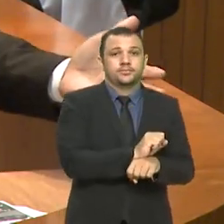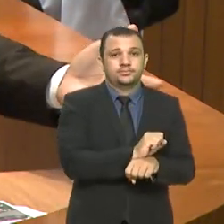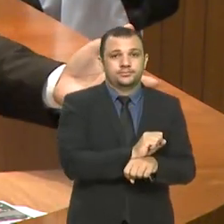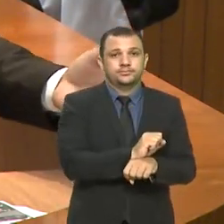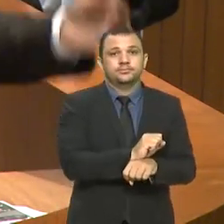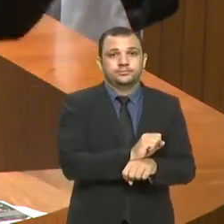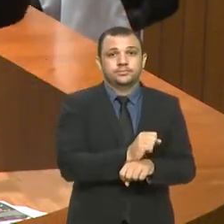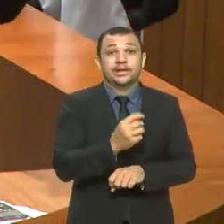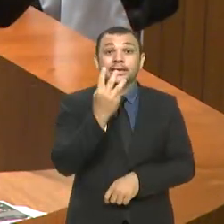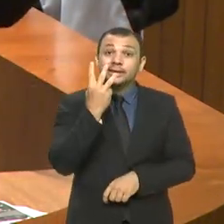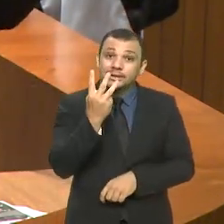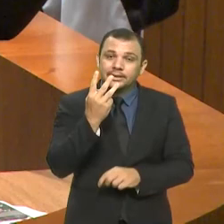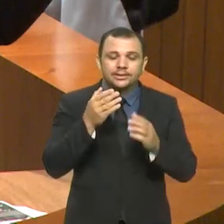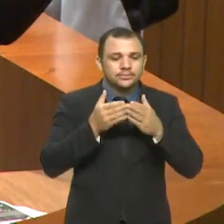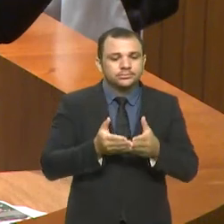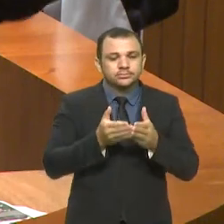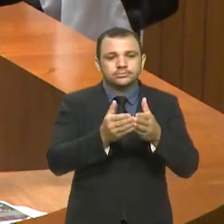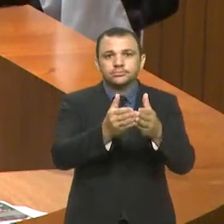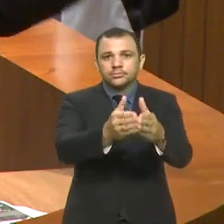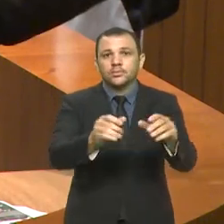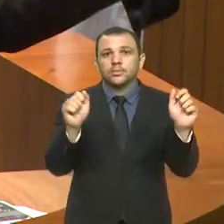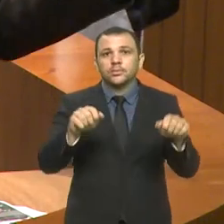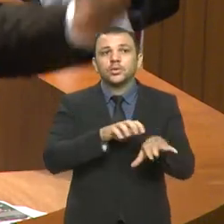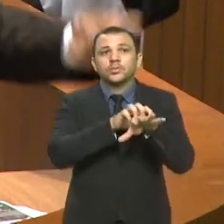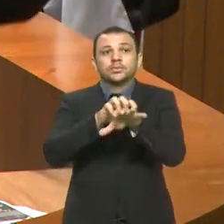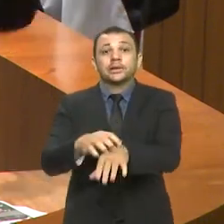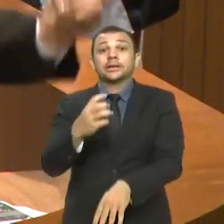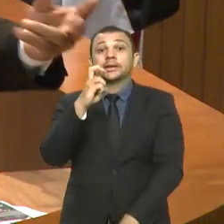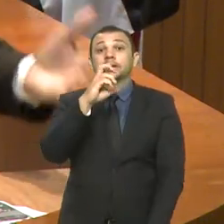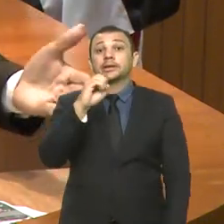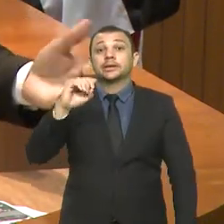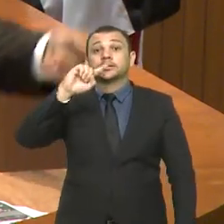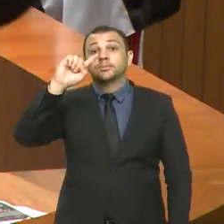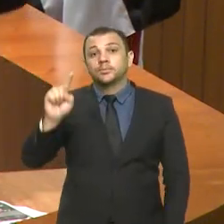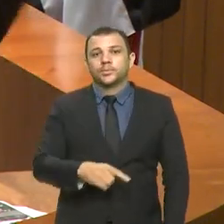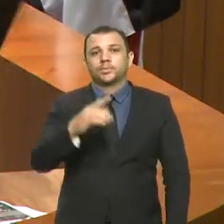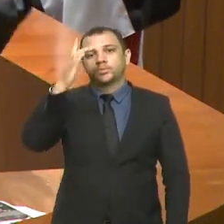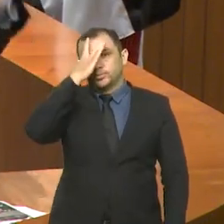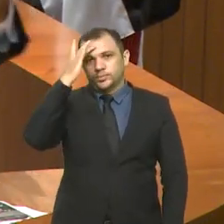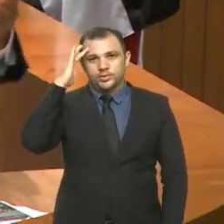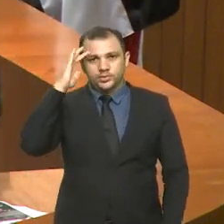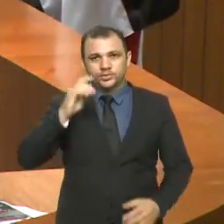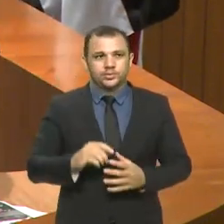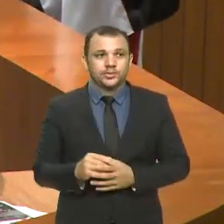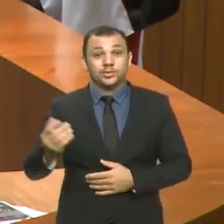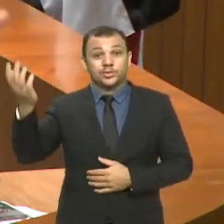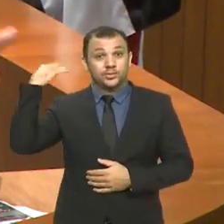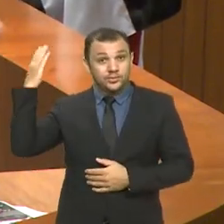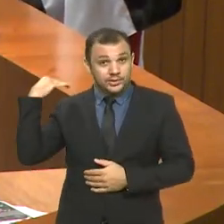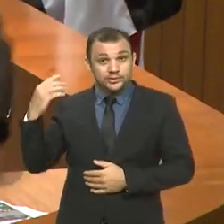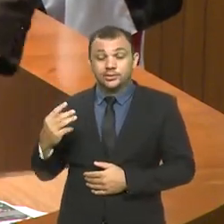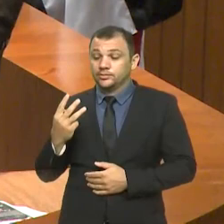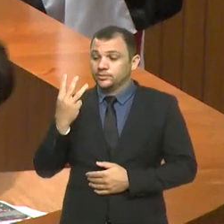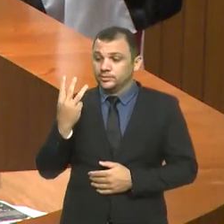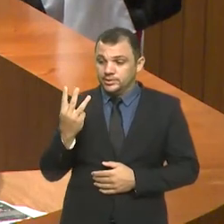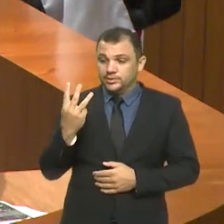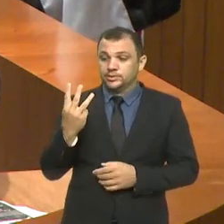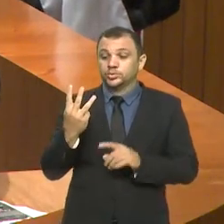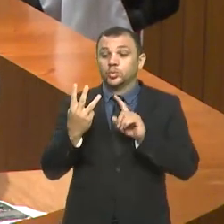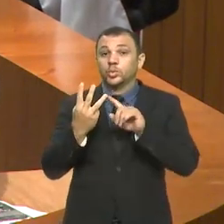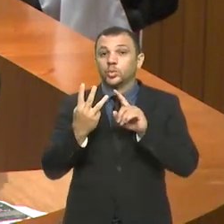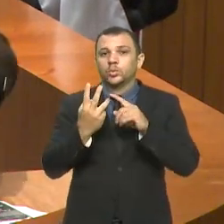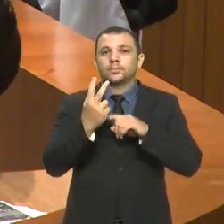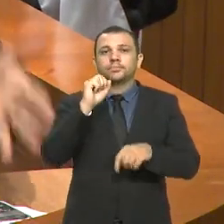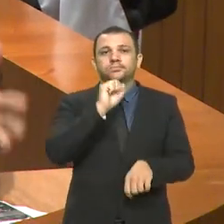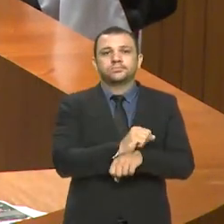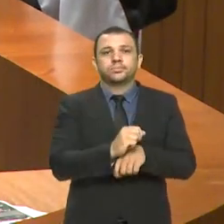500 mil pessoas. Antes eram 3. Um já está parado. Somente 2. 2 fiéis para transportar mais de 500